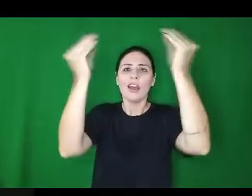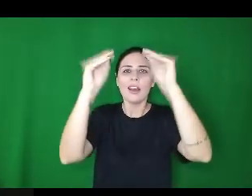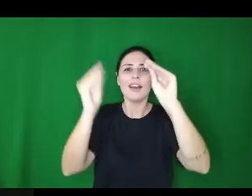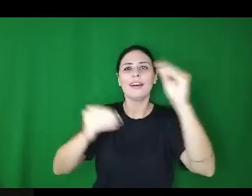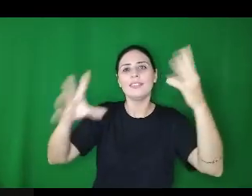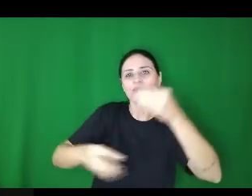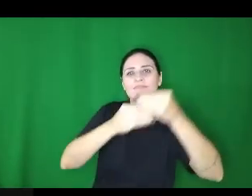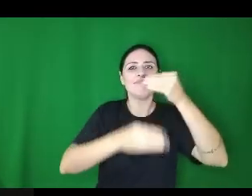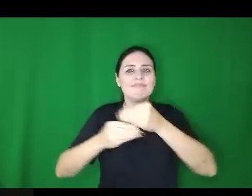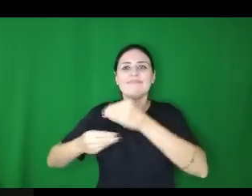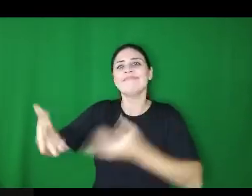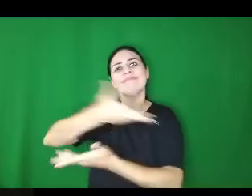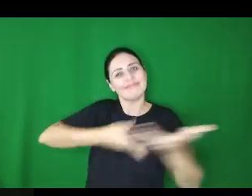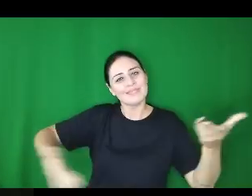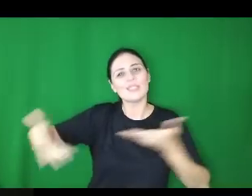de algumas,